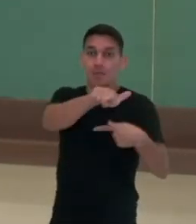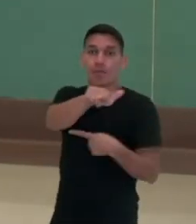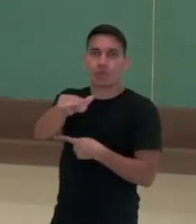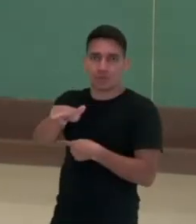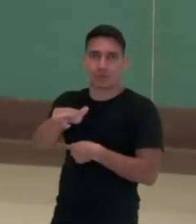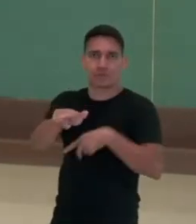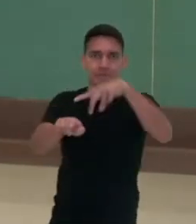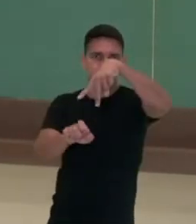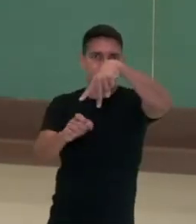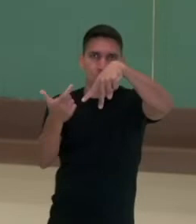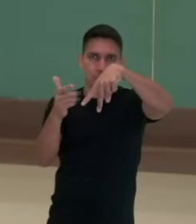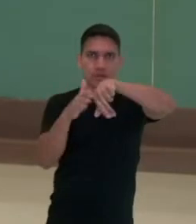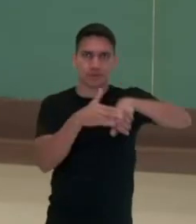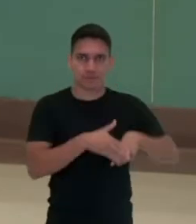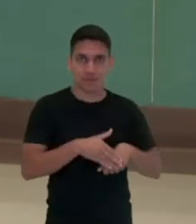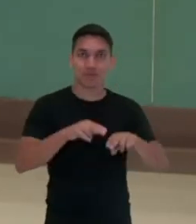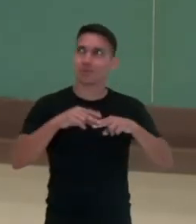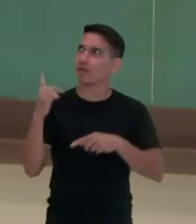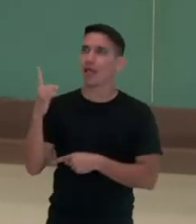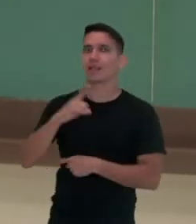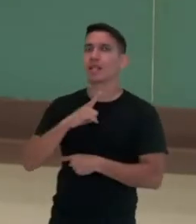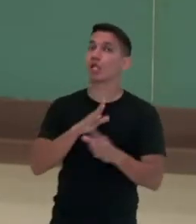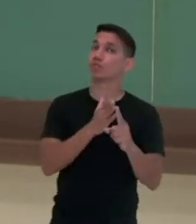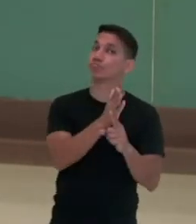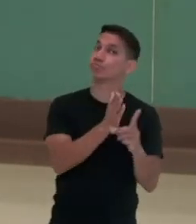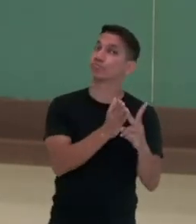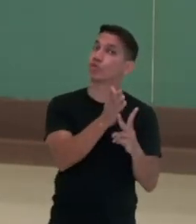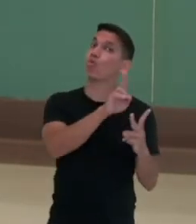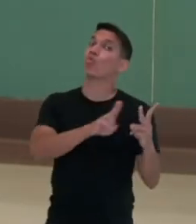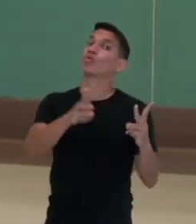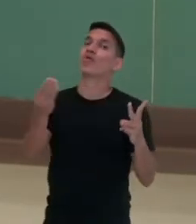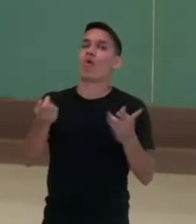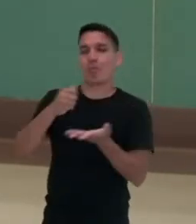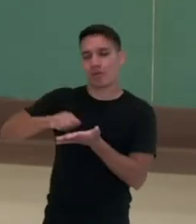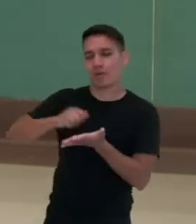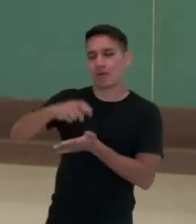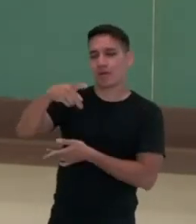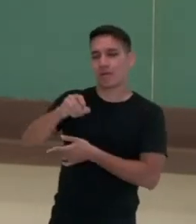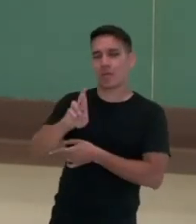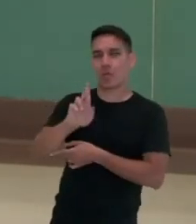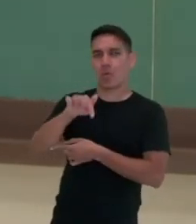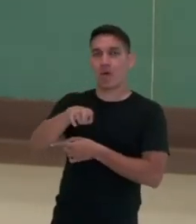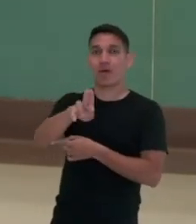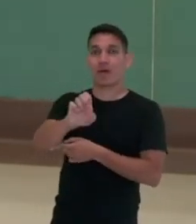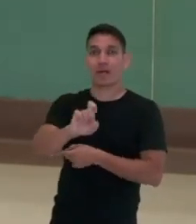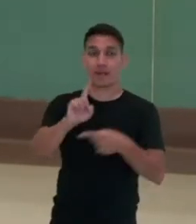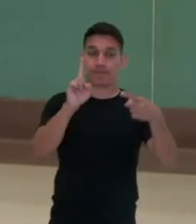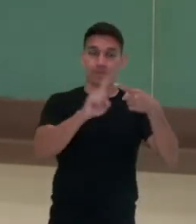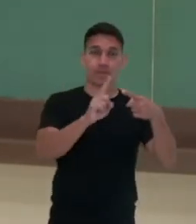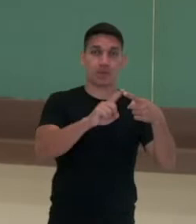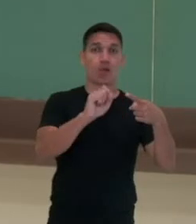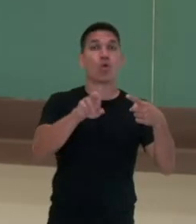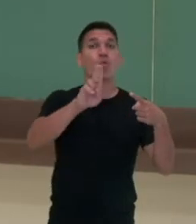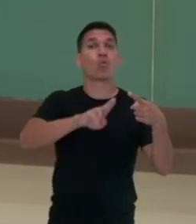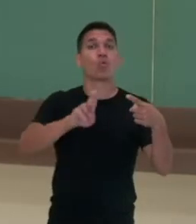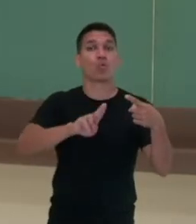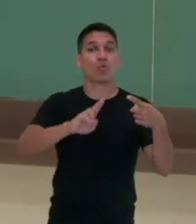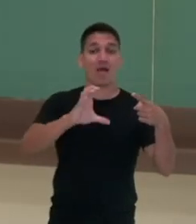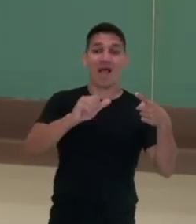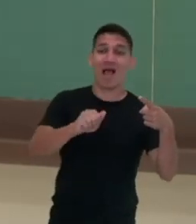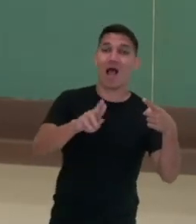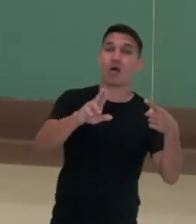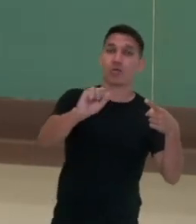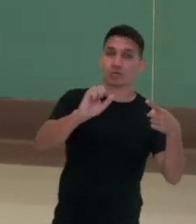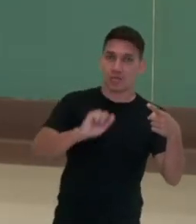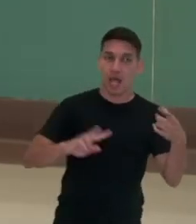Então aqui a gente já tem duas possibilidades de reflexão sobre o uso do porquê. No primeiro momento ele indica causa,